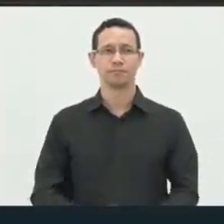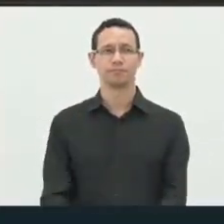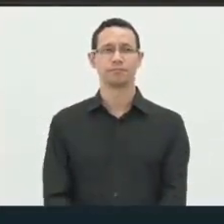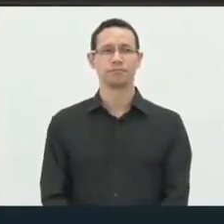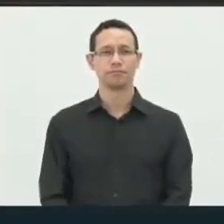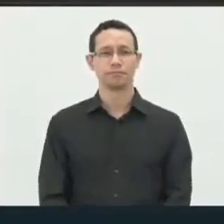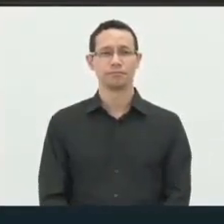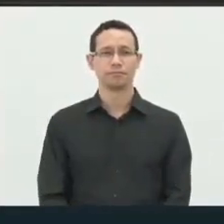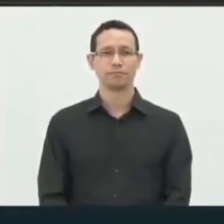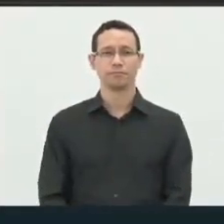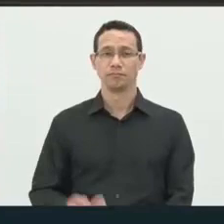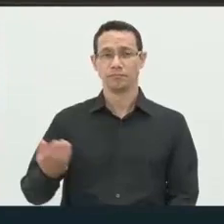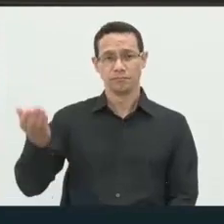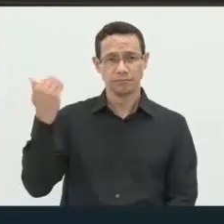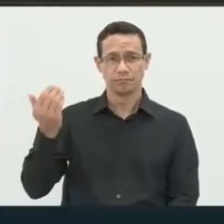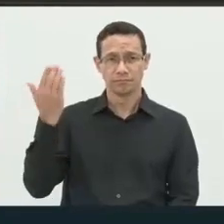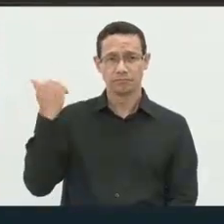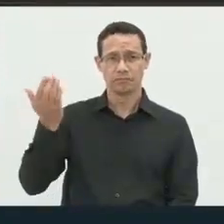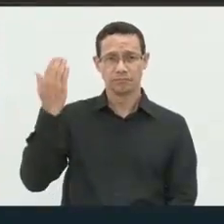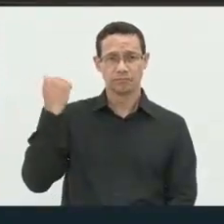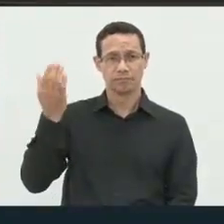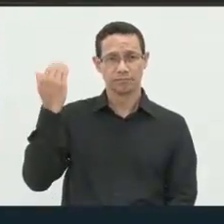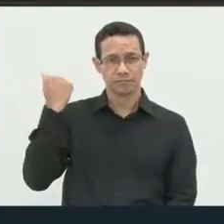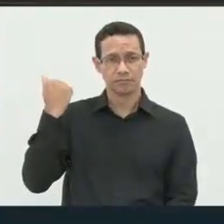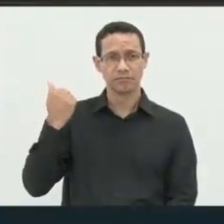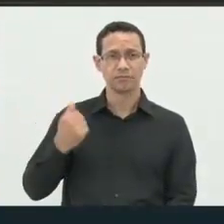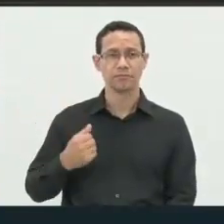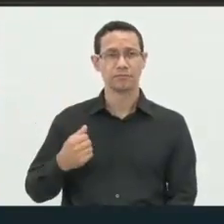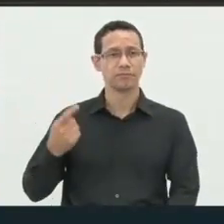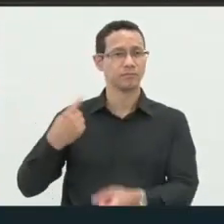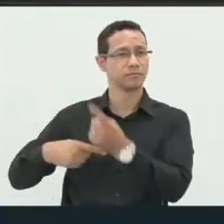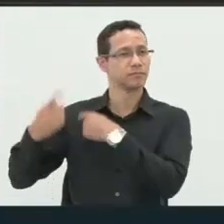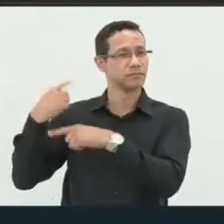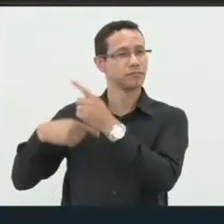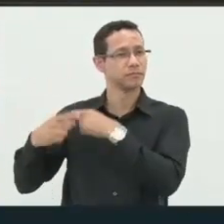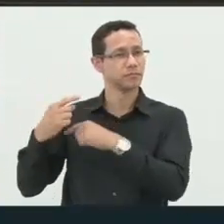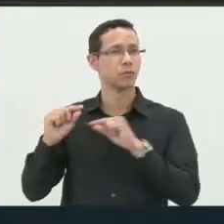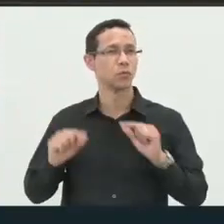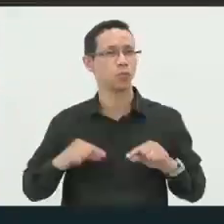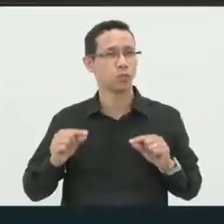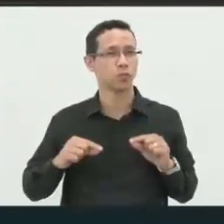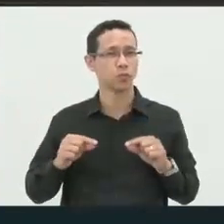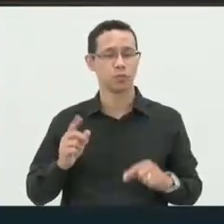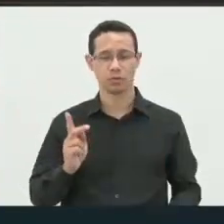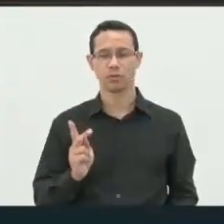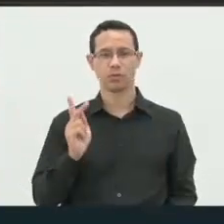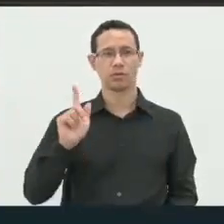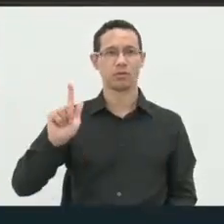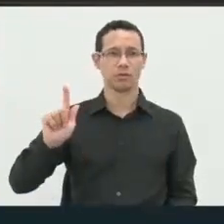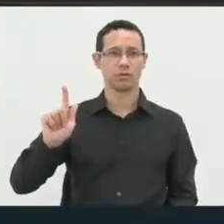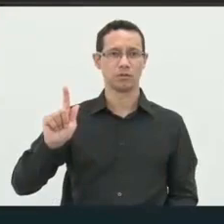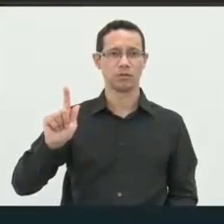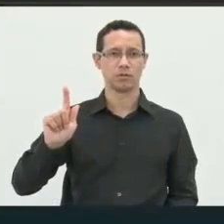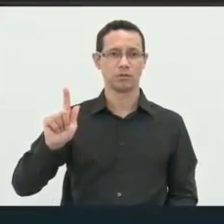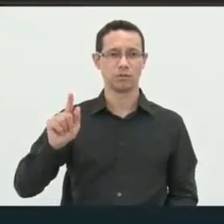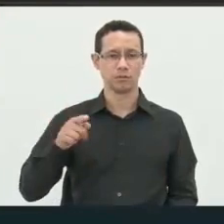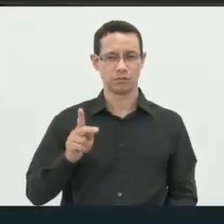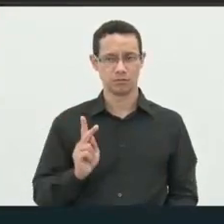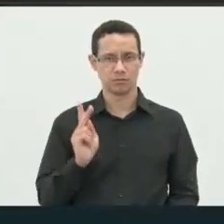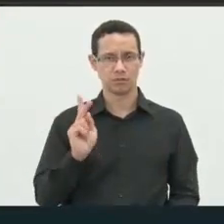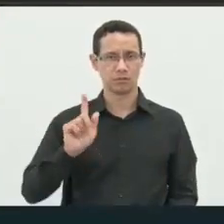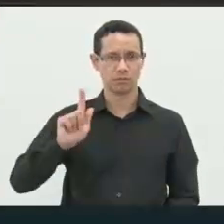antigamente era um quilo antigamente era um quilo